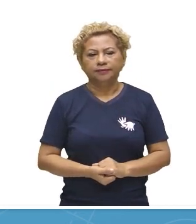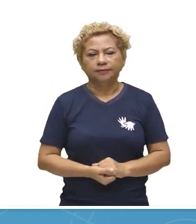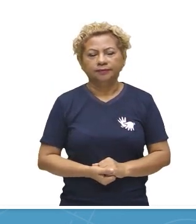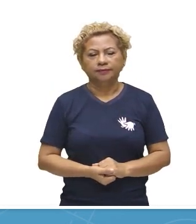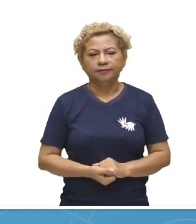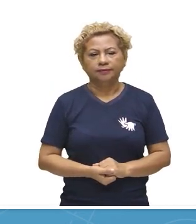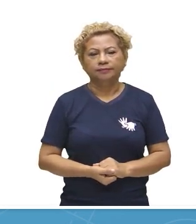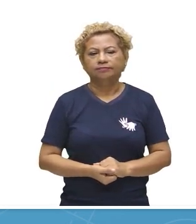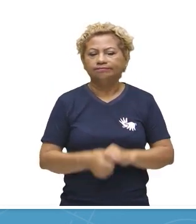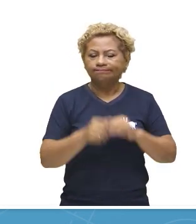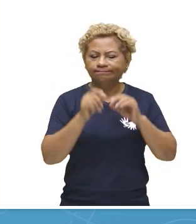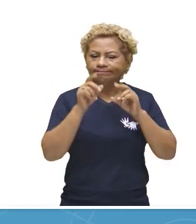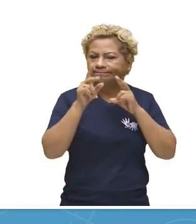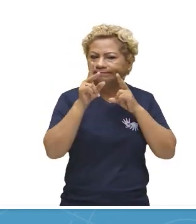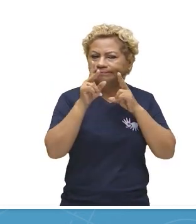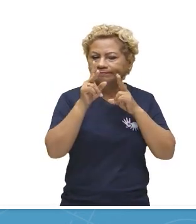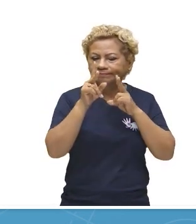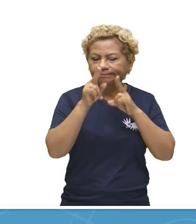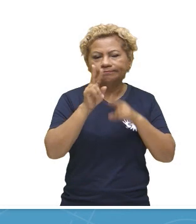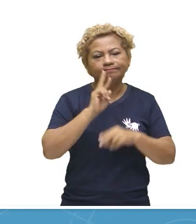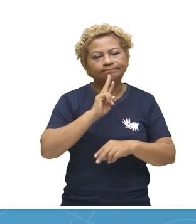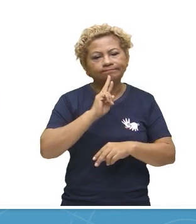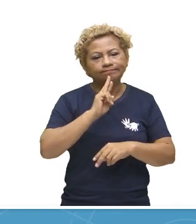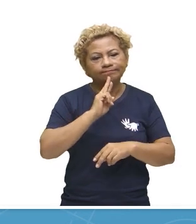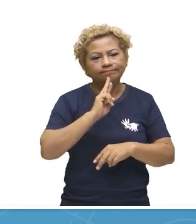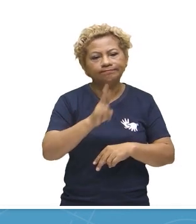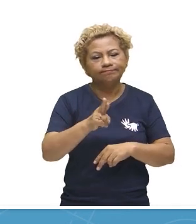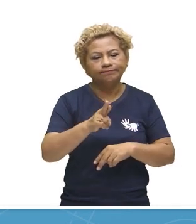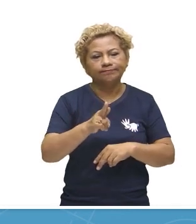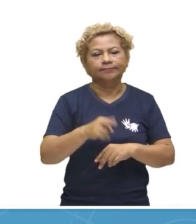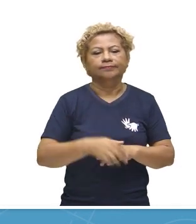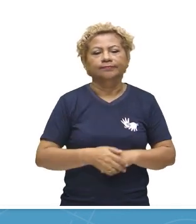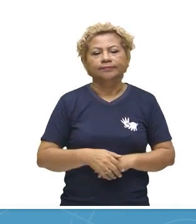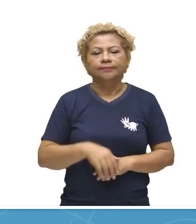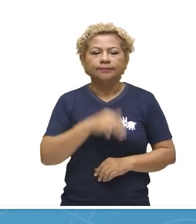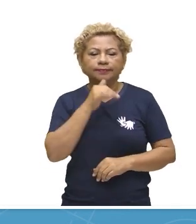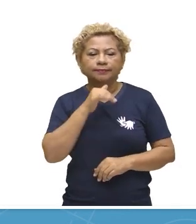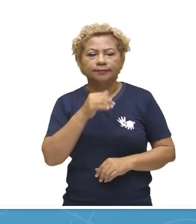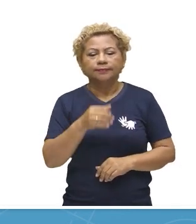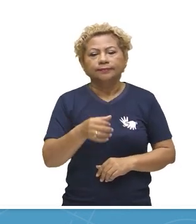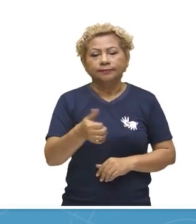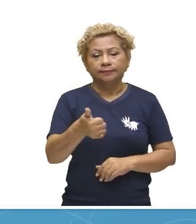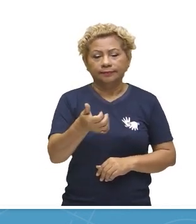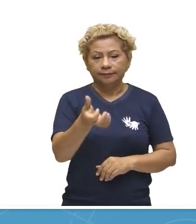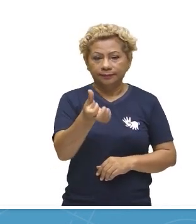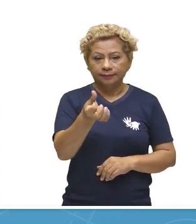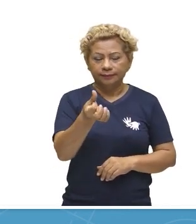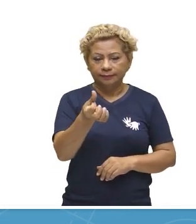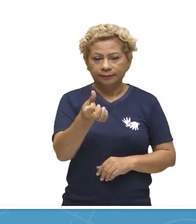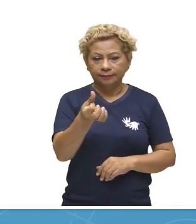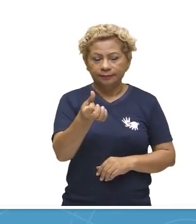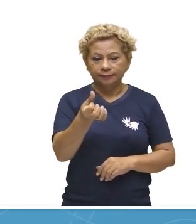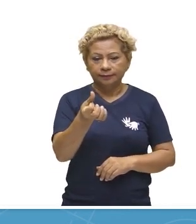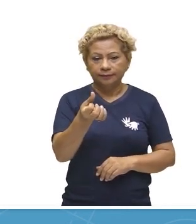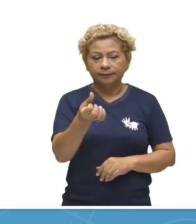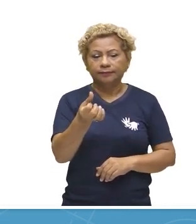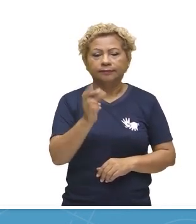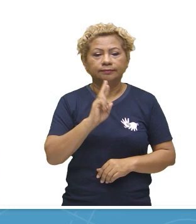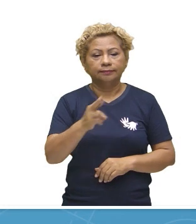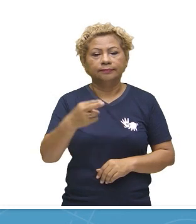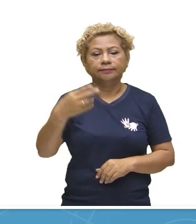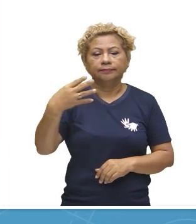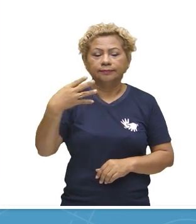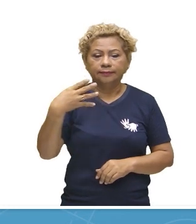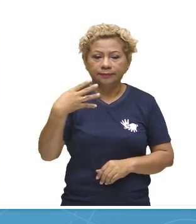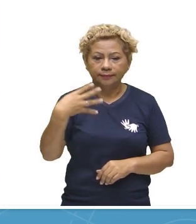4 vezes 4, que é igual a 16, então raiz quadrada de 16 é igual a 4. 5 ao quadrado é igual a 5 vezes 5, que é